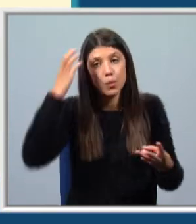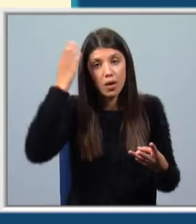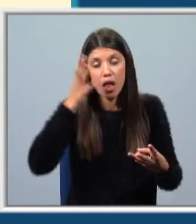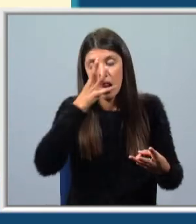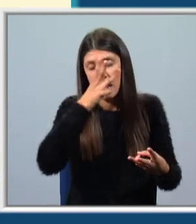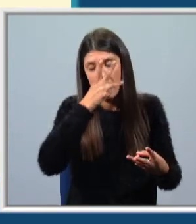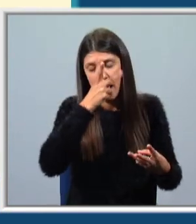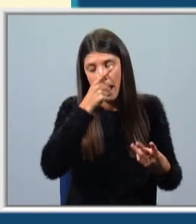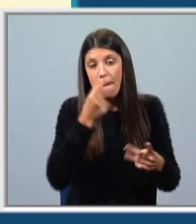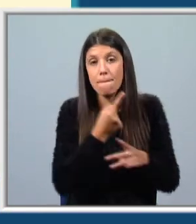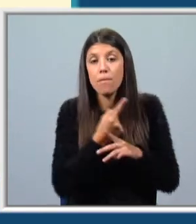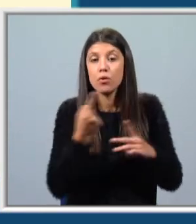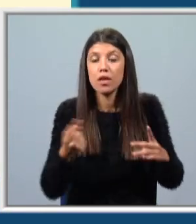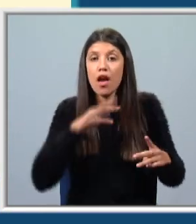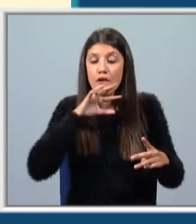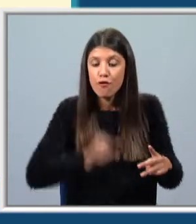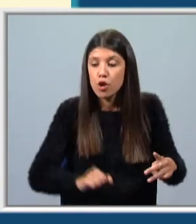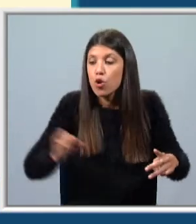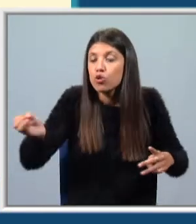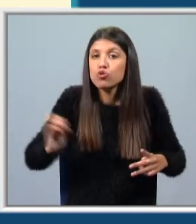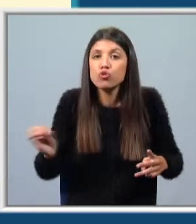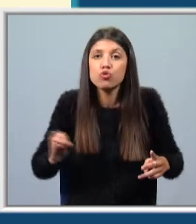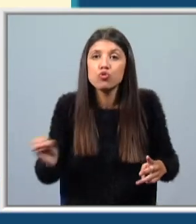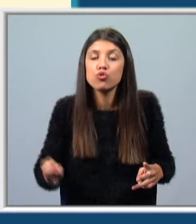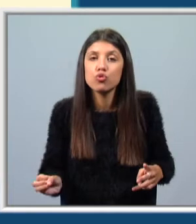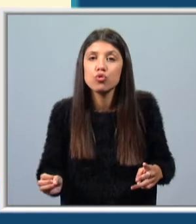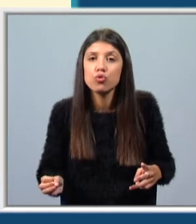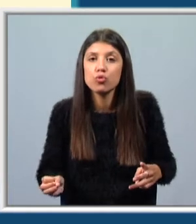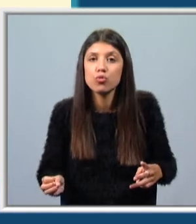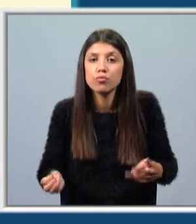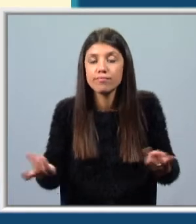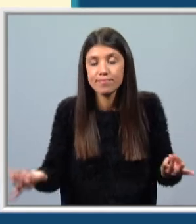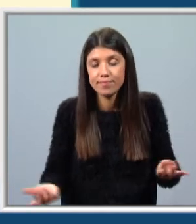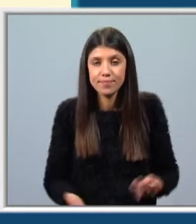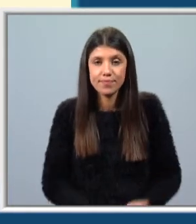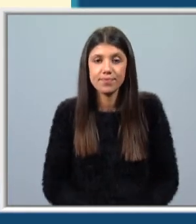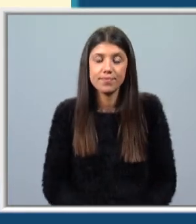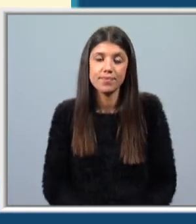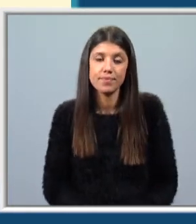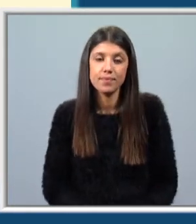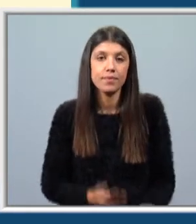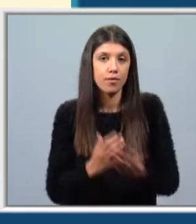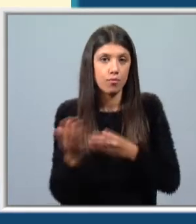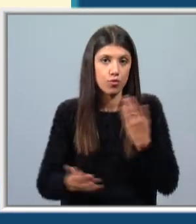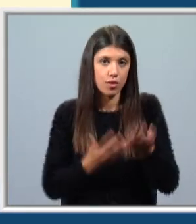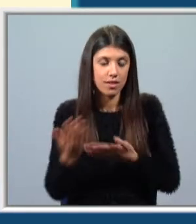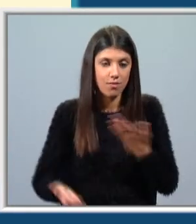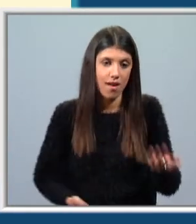triste porque não tinha filhos e por isso ele ficou o quê? Muito triste. Vamos continuar.